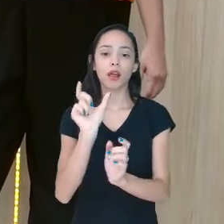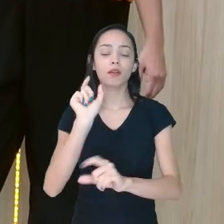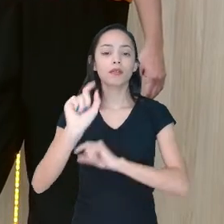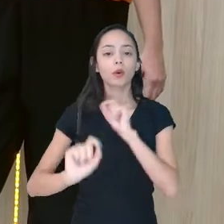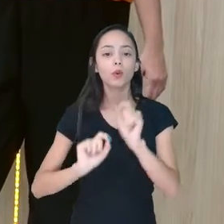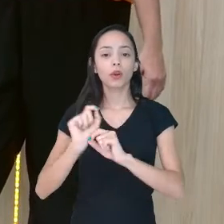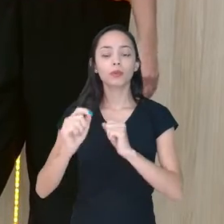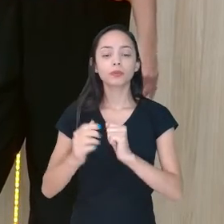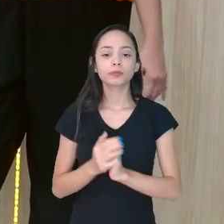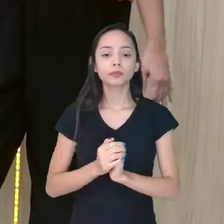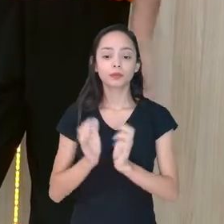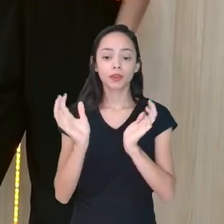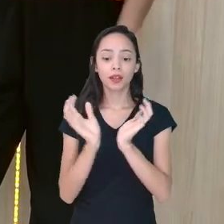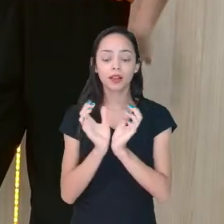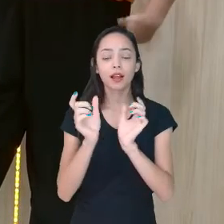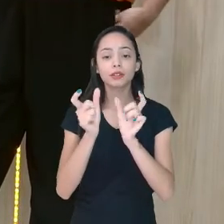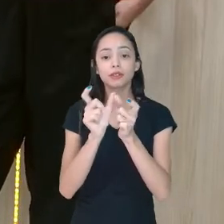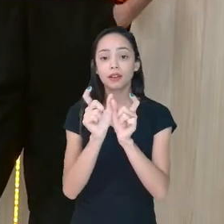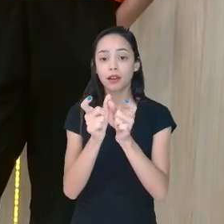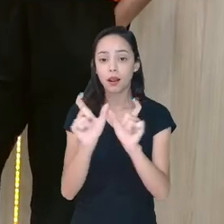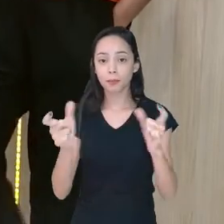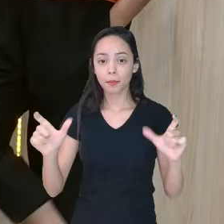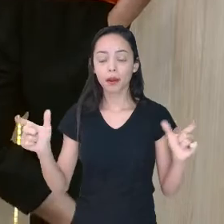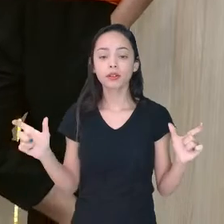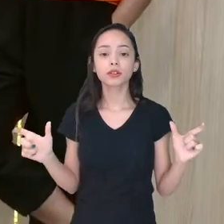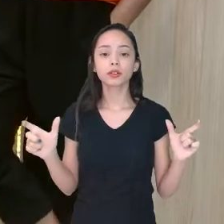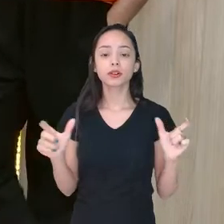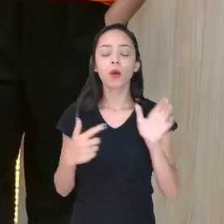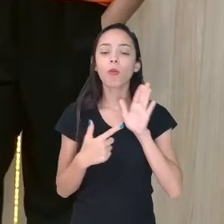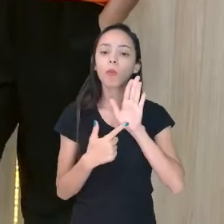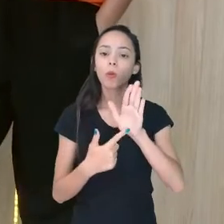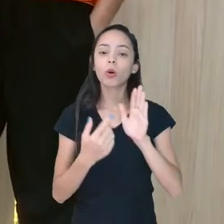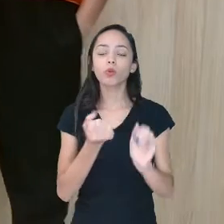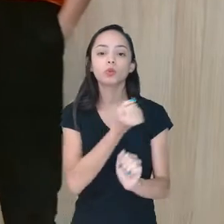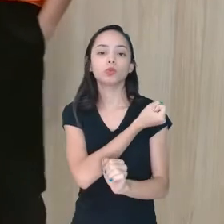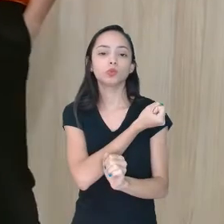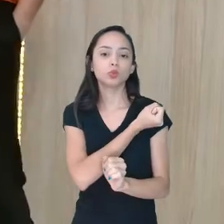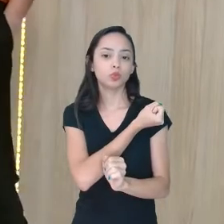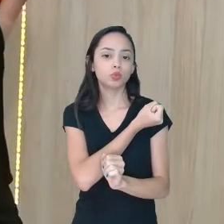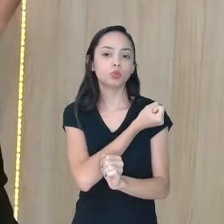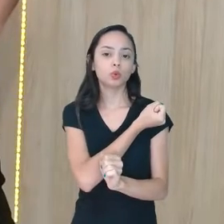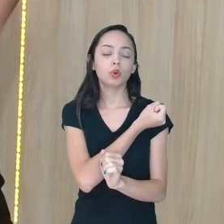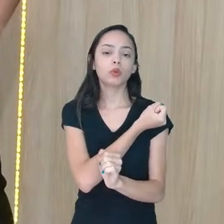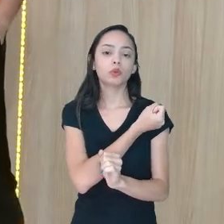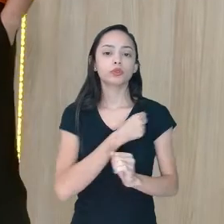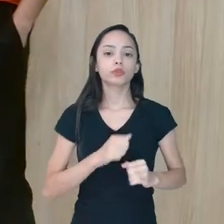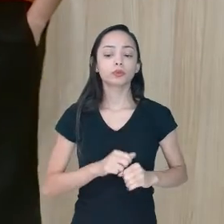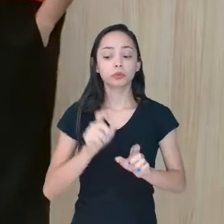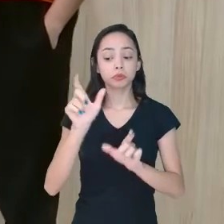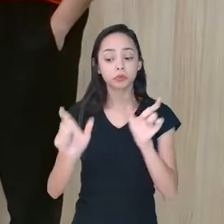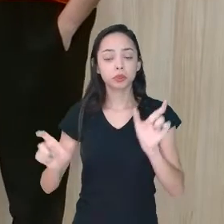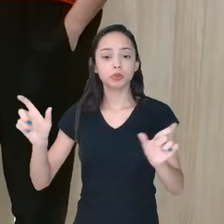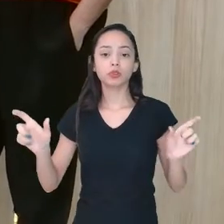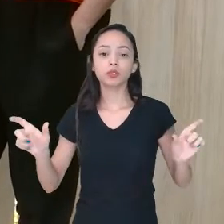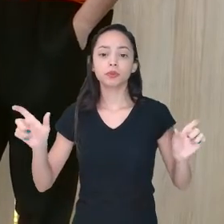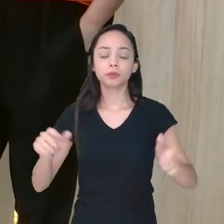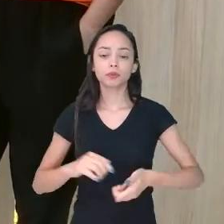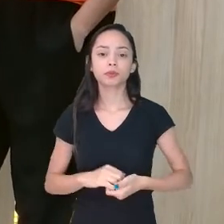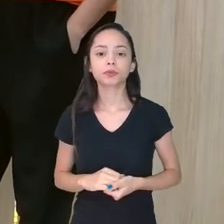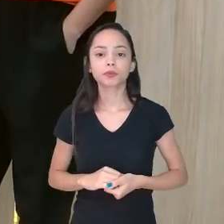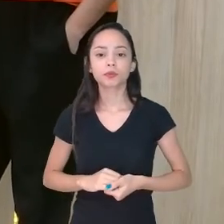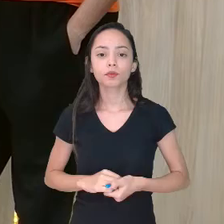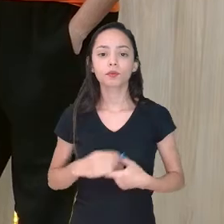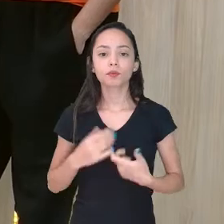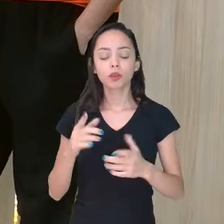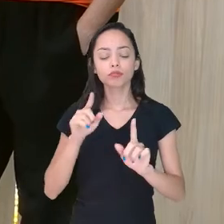classe gramatical, que indica a ideia numérica dos seres substantivos. Essa